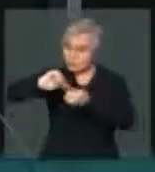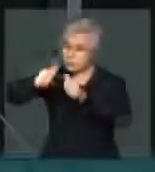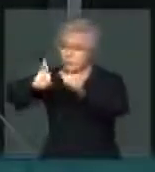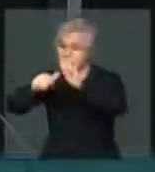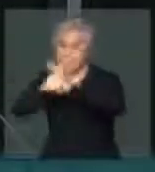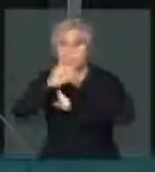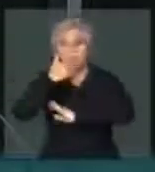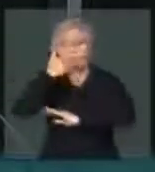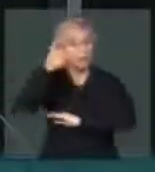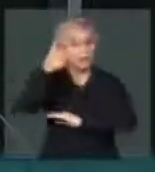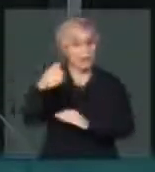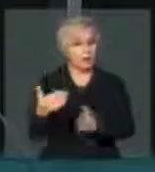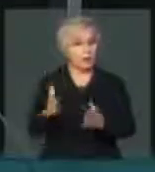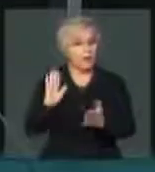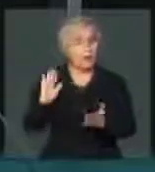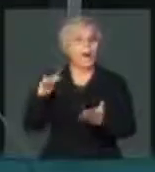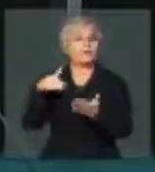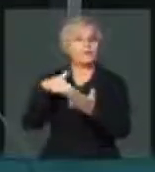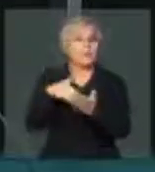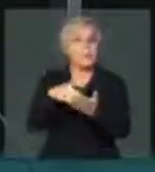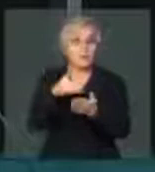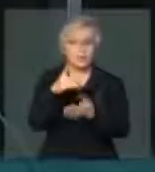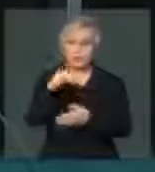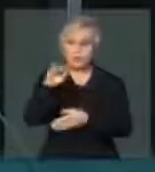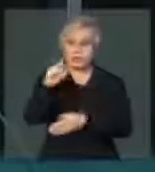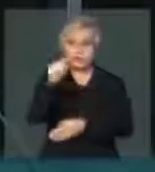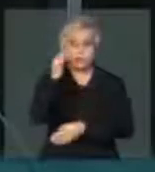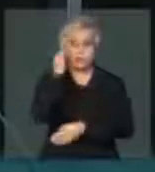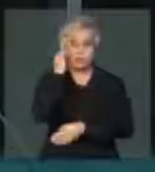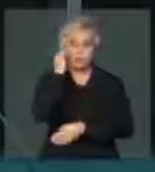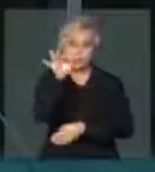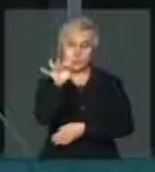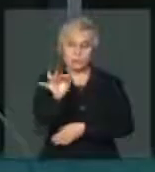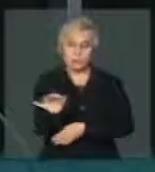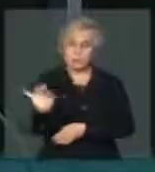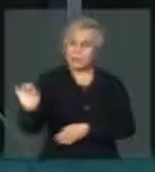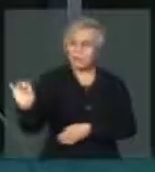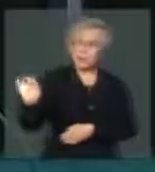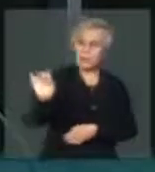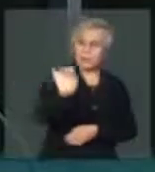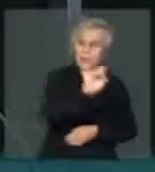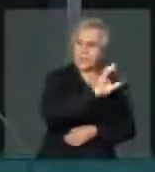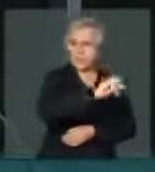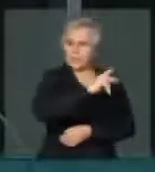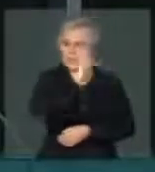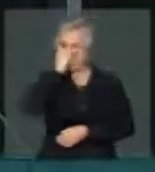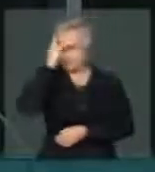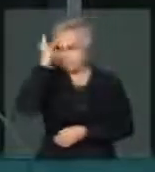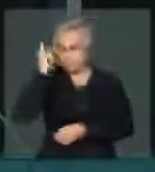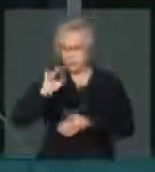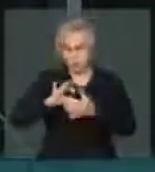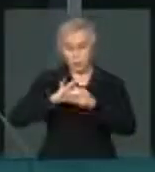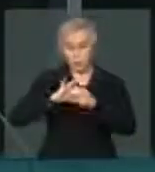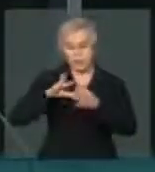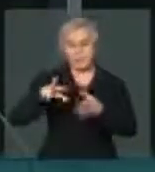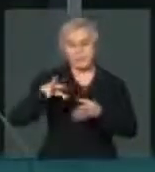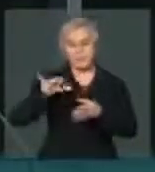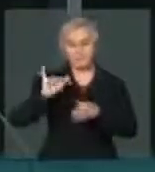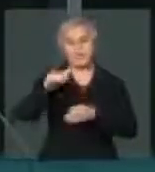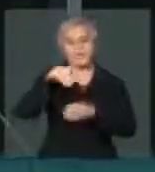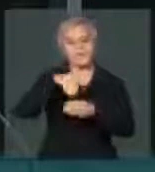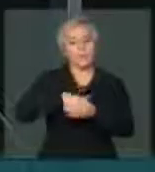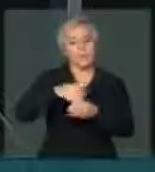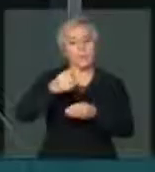processo, até que possa chegar de fato o dia onde cada cidadão livremente vai votar ou não